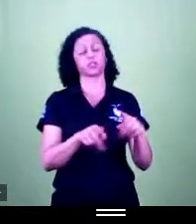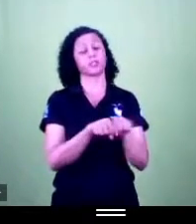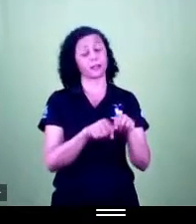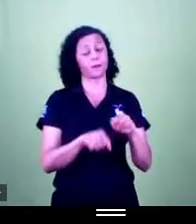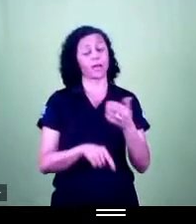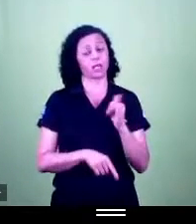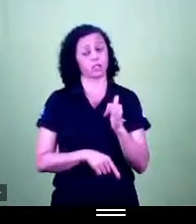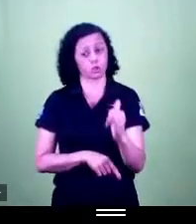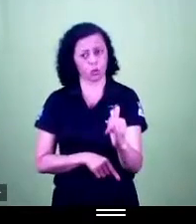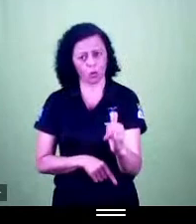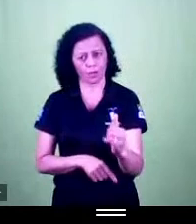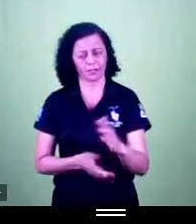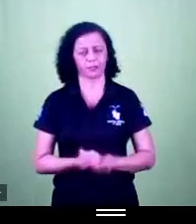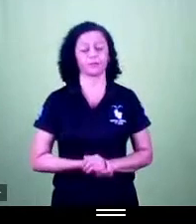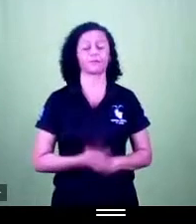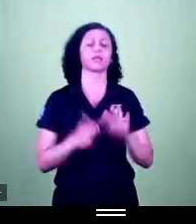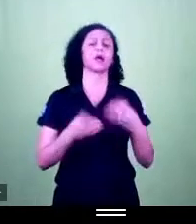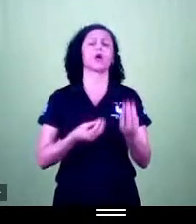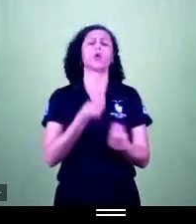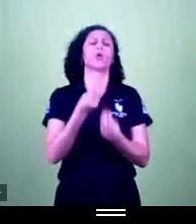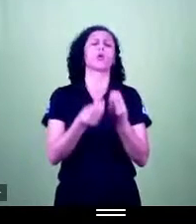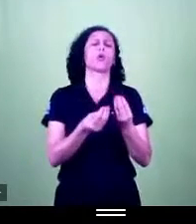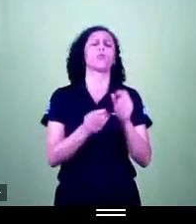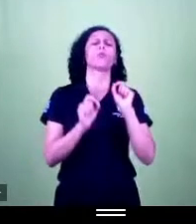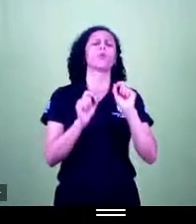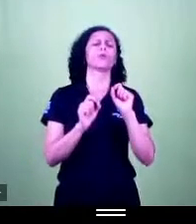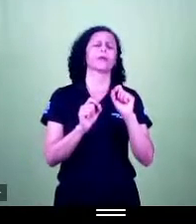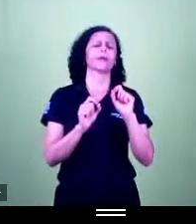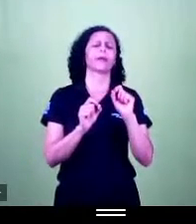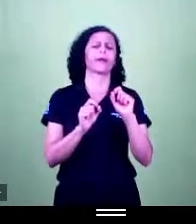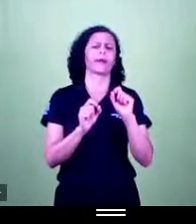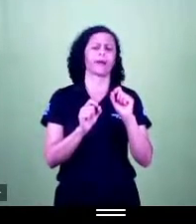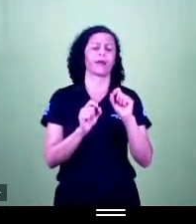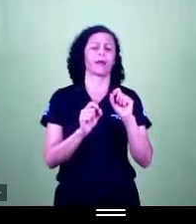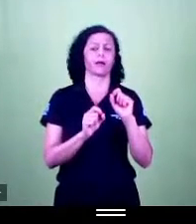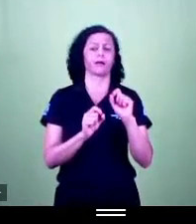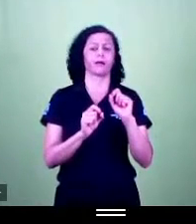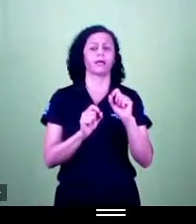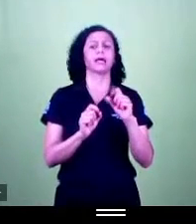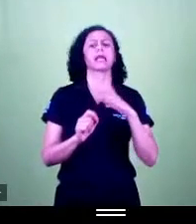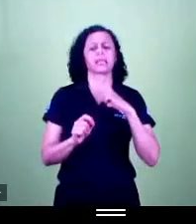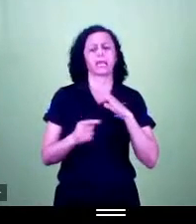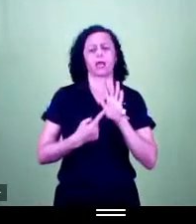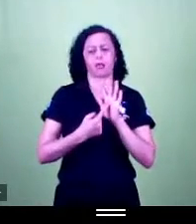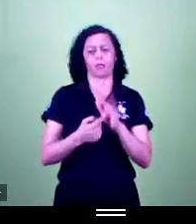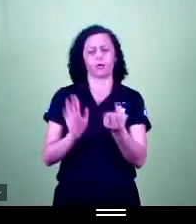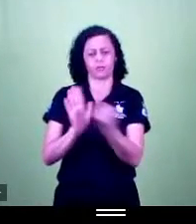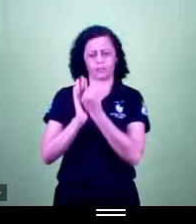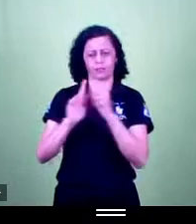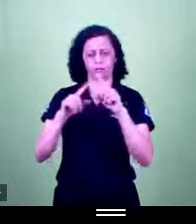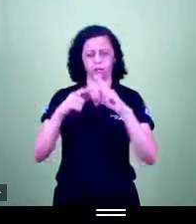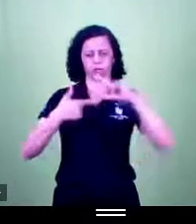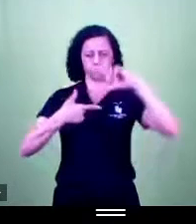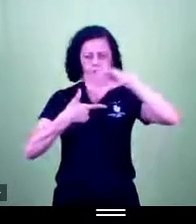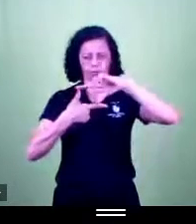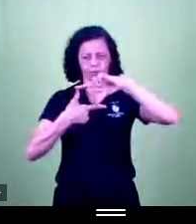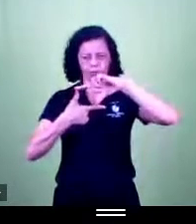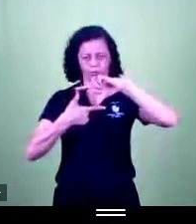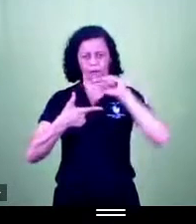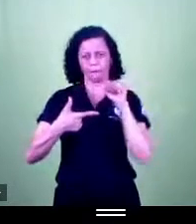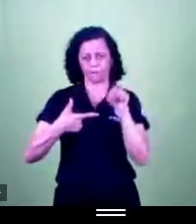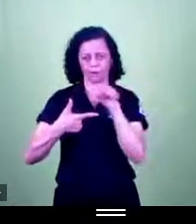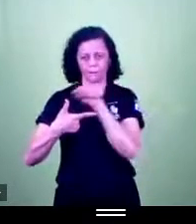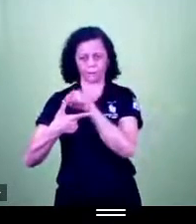corrente constante. O que é isso? O que é uma fonte de tensão constante? Aqui tem a simbologia mais comum para a fonte de